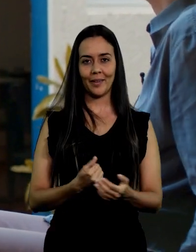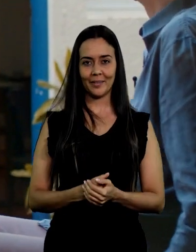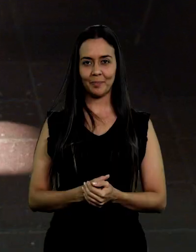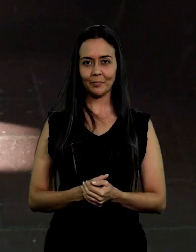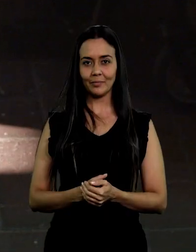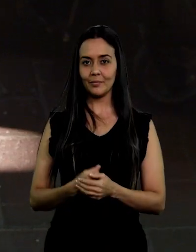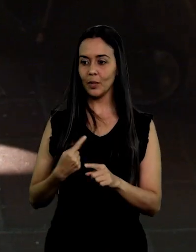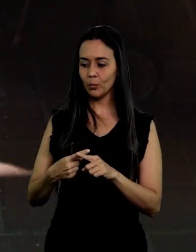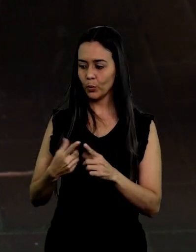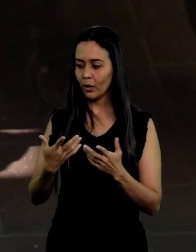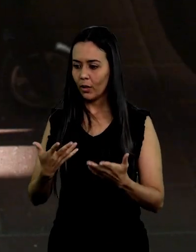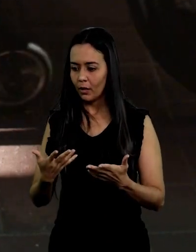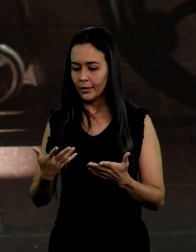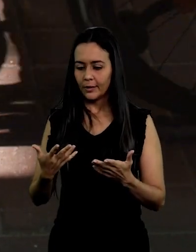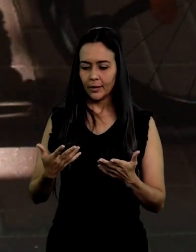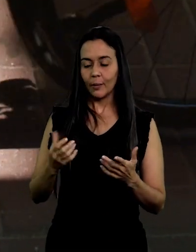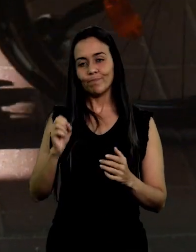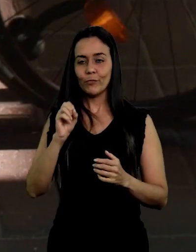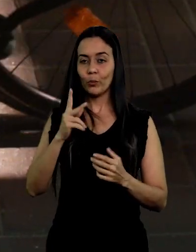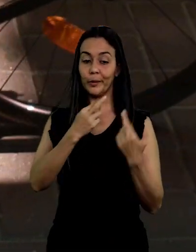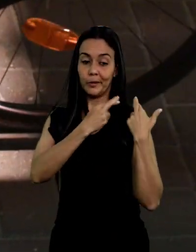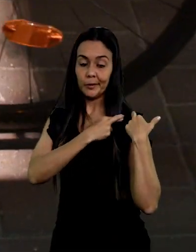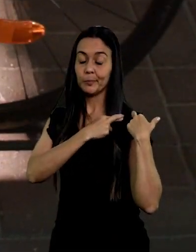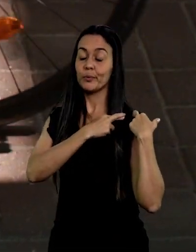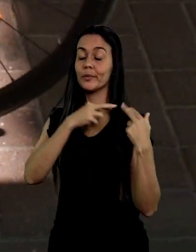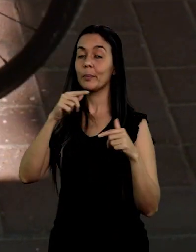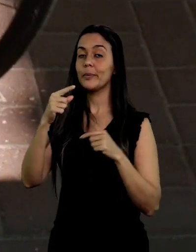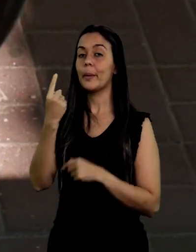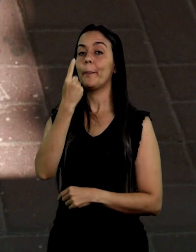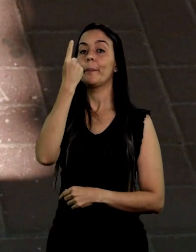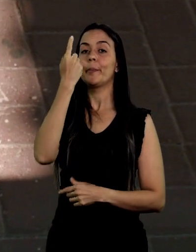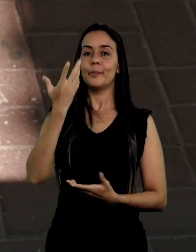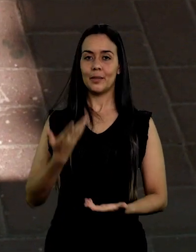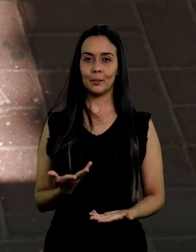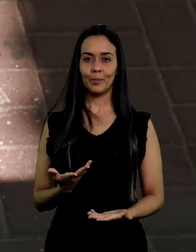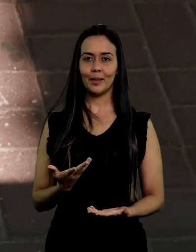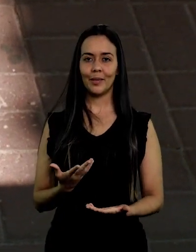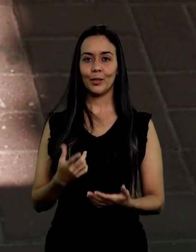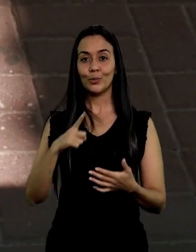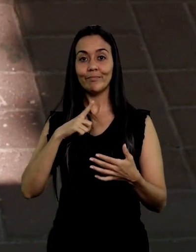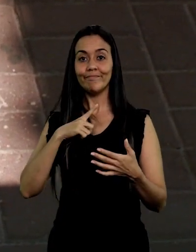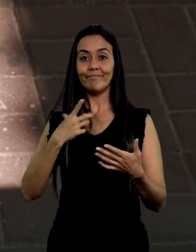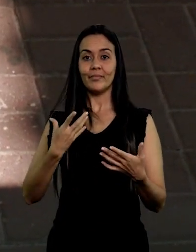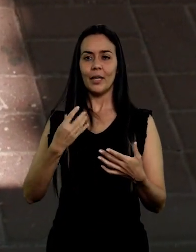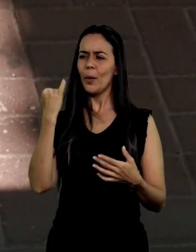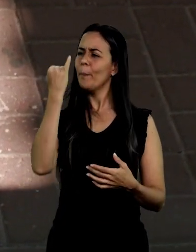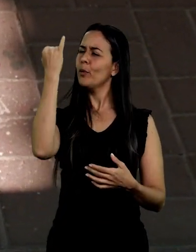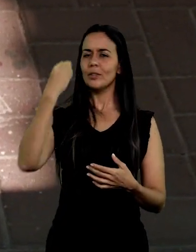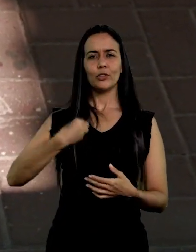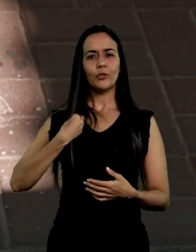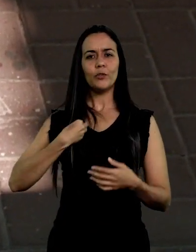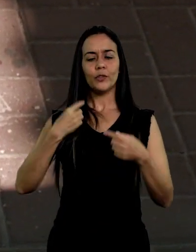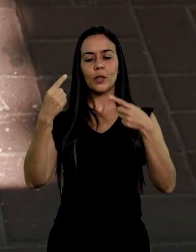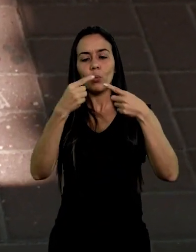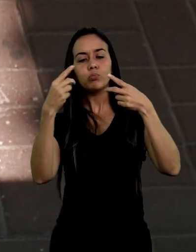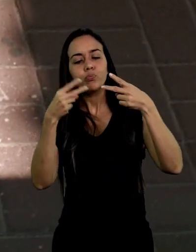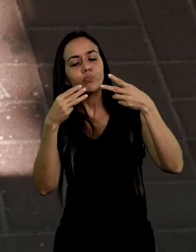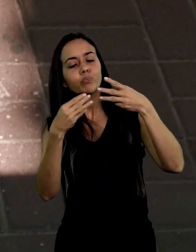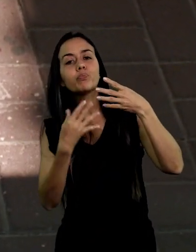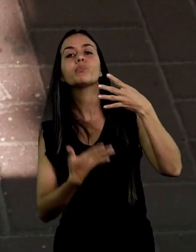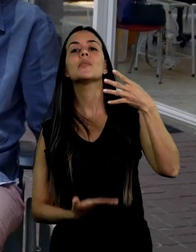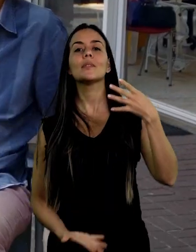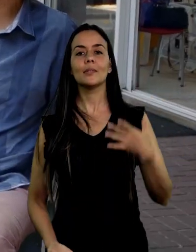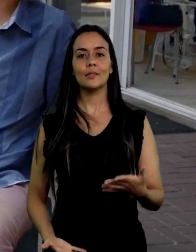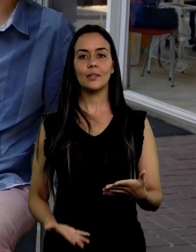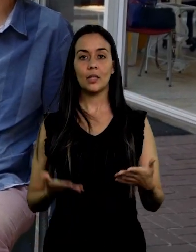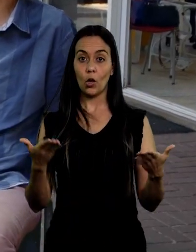chamou. E a gente veio. Então, eu estou dizendo, a gente elege essas prioridades. E será que isso tudo que eu estou falando já tem a ver com o papo que nós